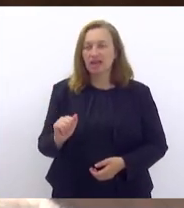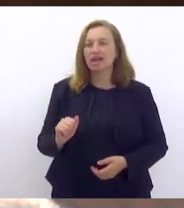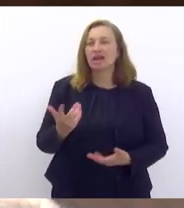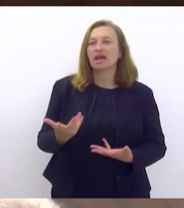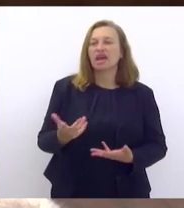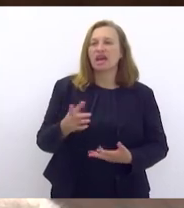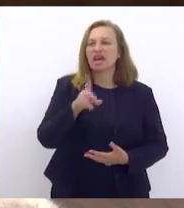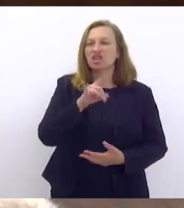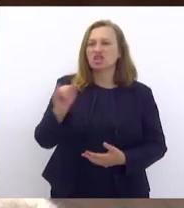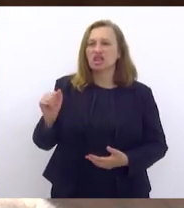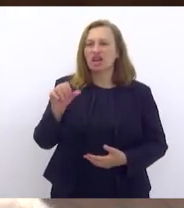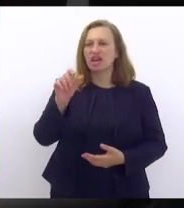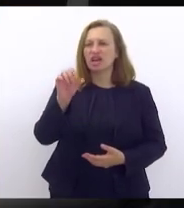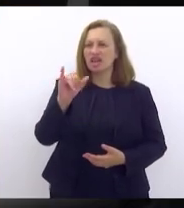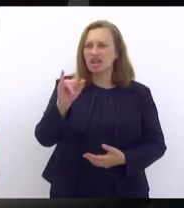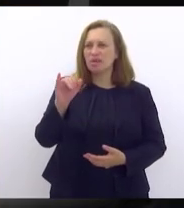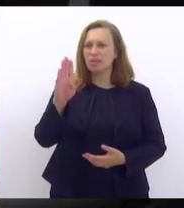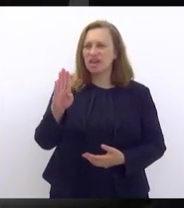Ibejada.